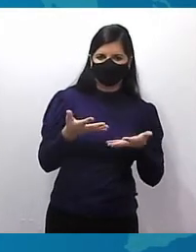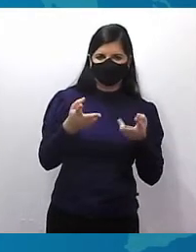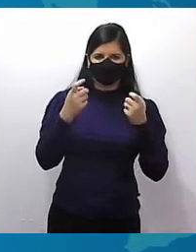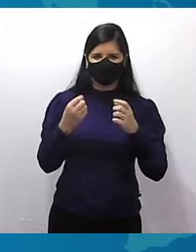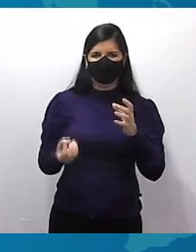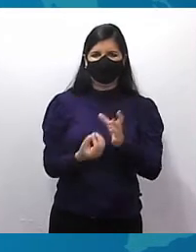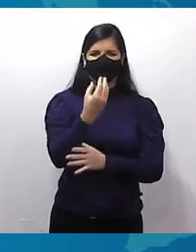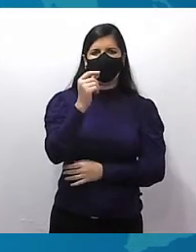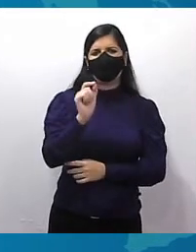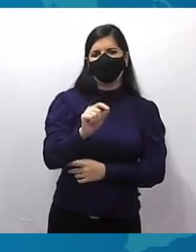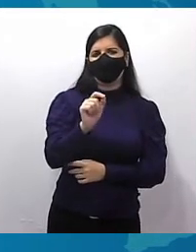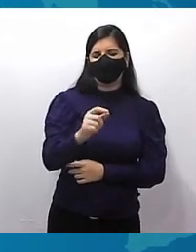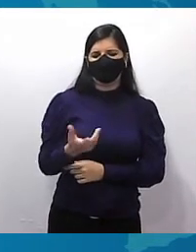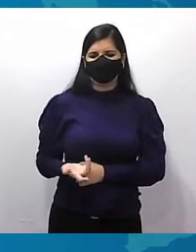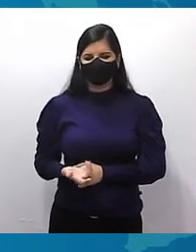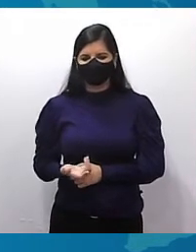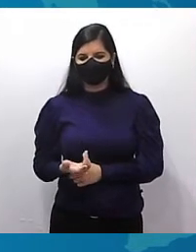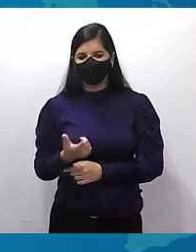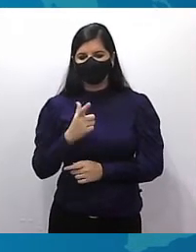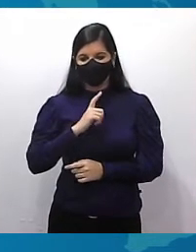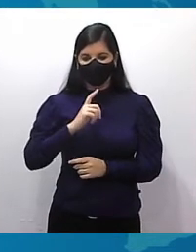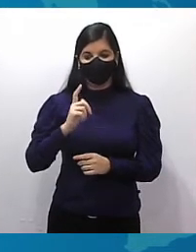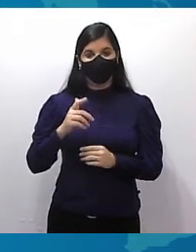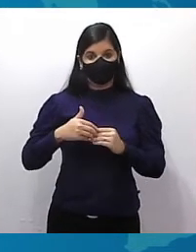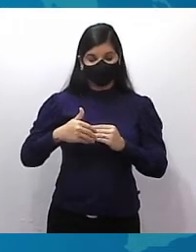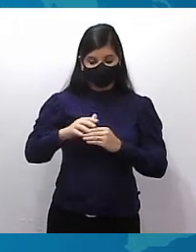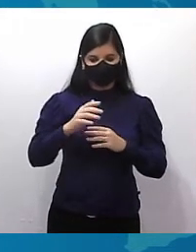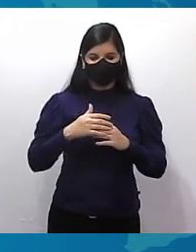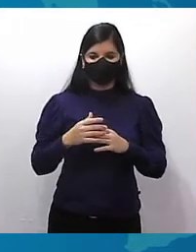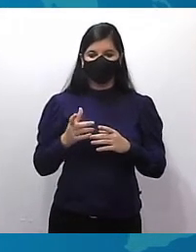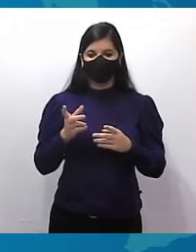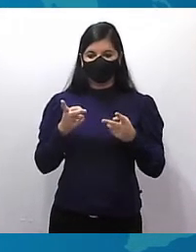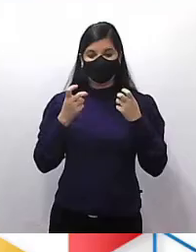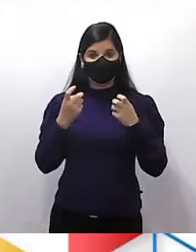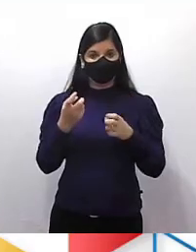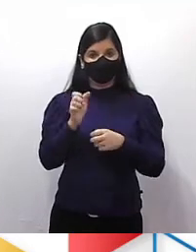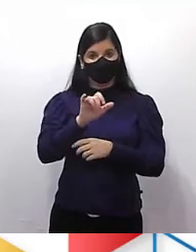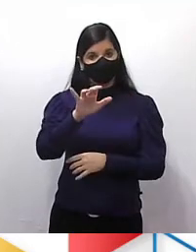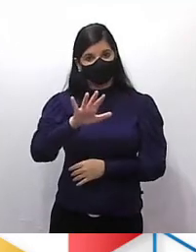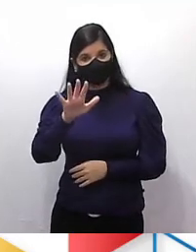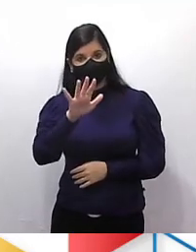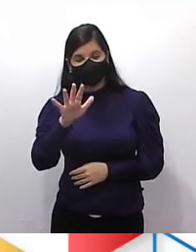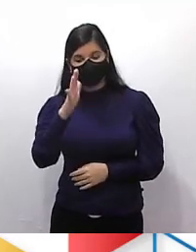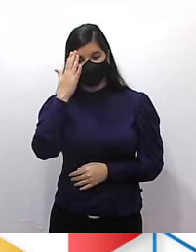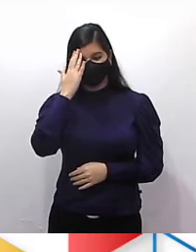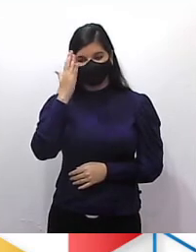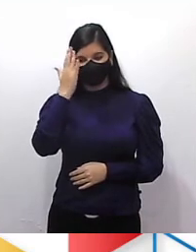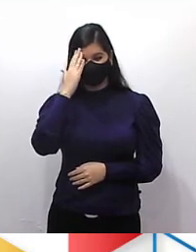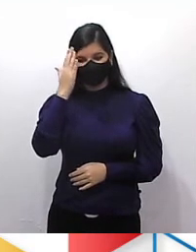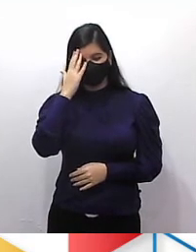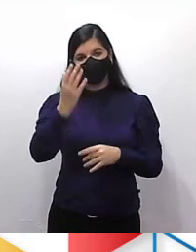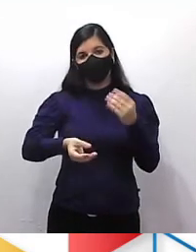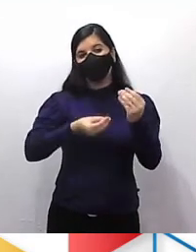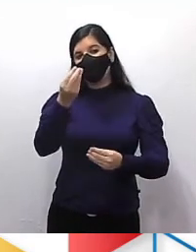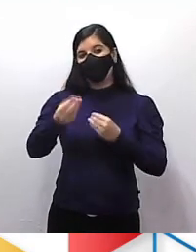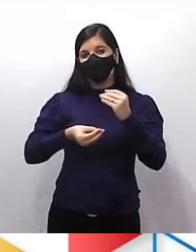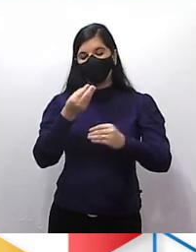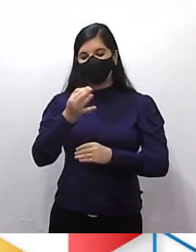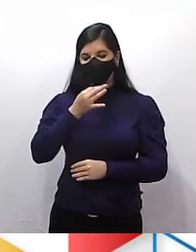criou esse termo. Na sequência, primeiro dá uma sacada na imagem para você entender melhor o que seria